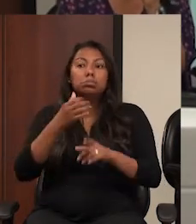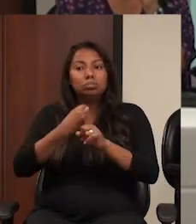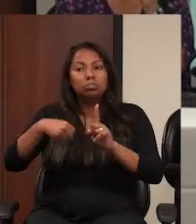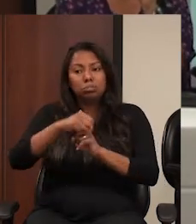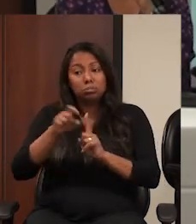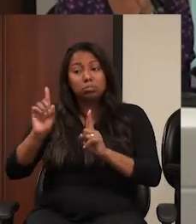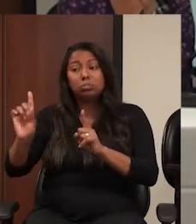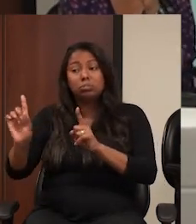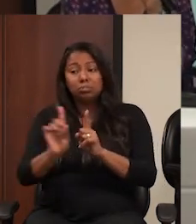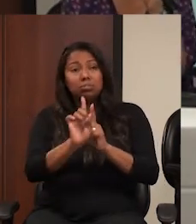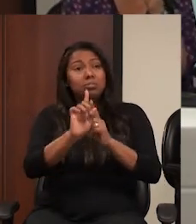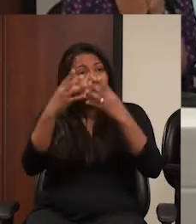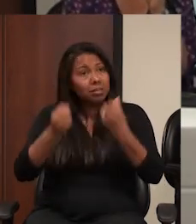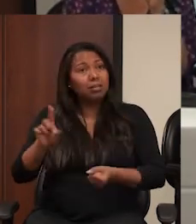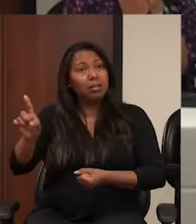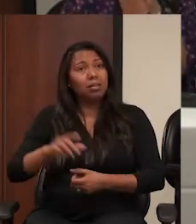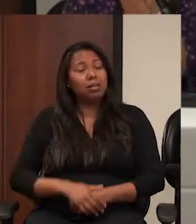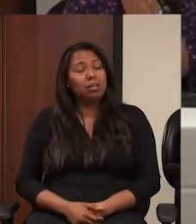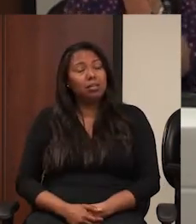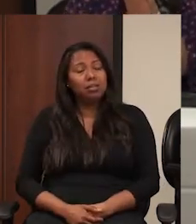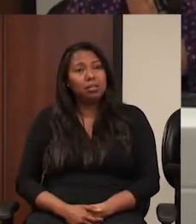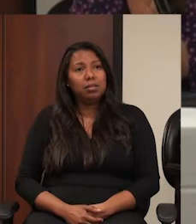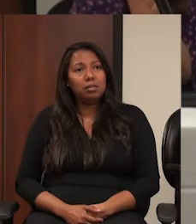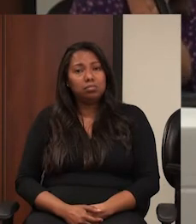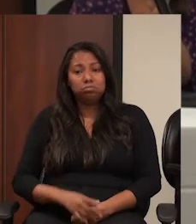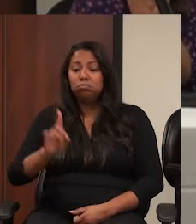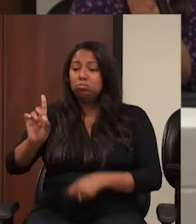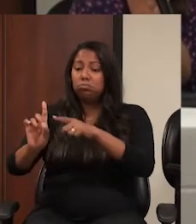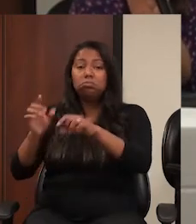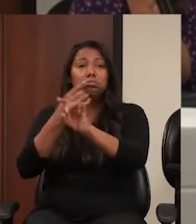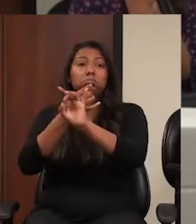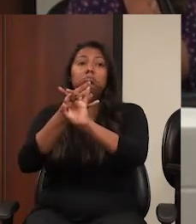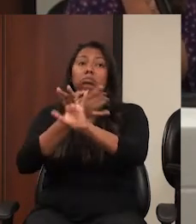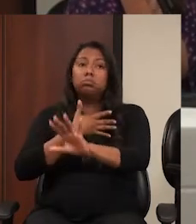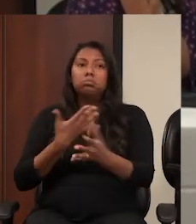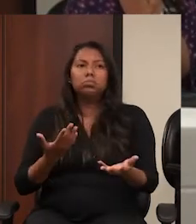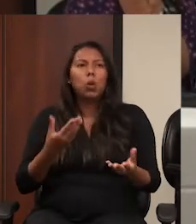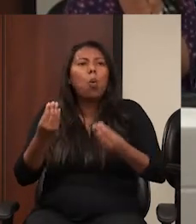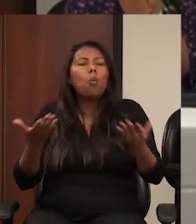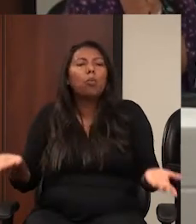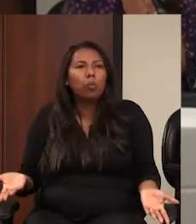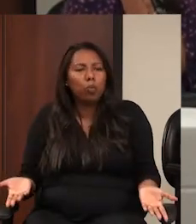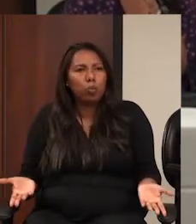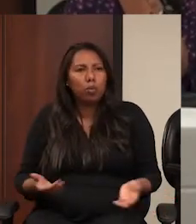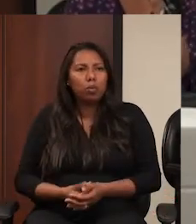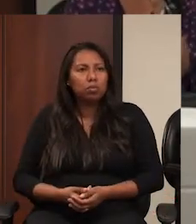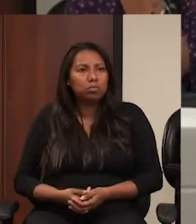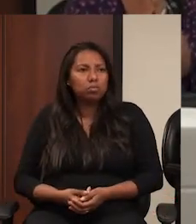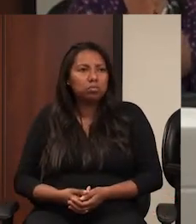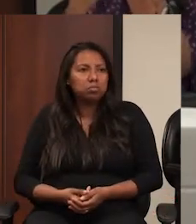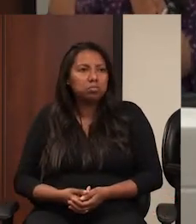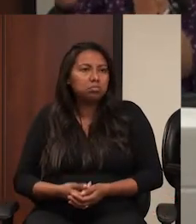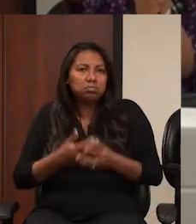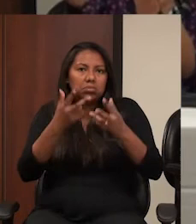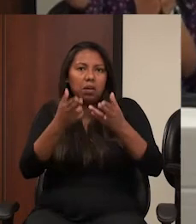seja aceito do jeito que ele é. E que ele seja autônomo. Como é que é ser autônomo? É fazer o que a gente faz.